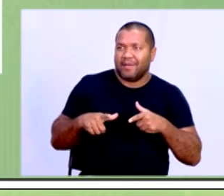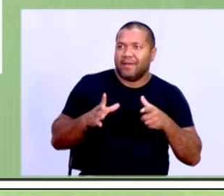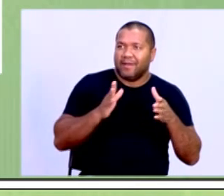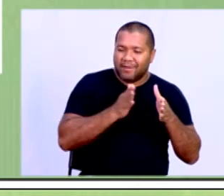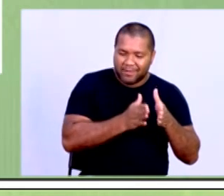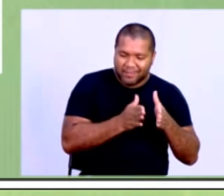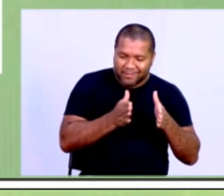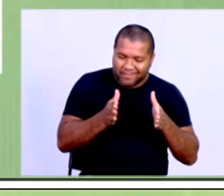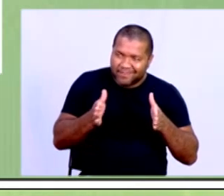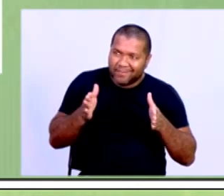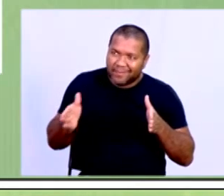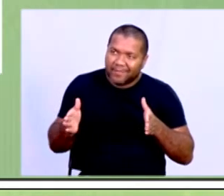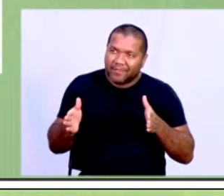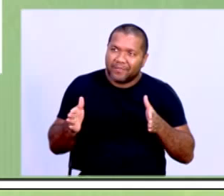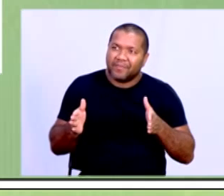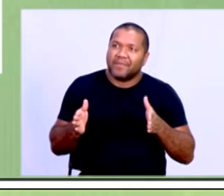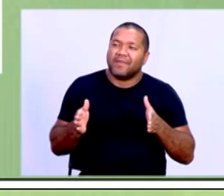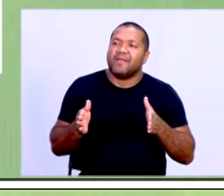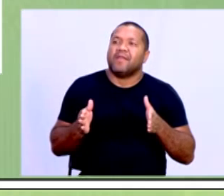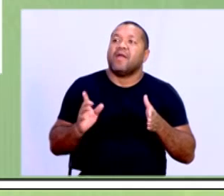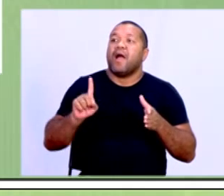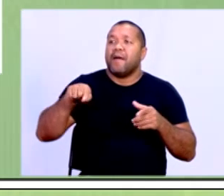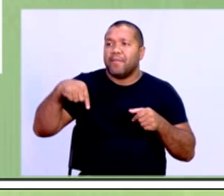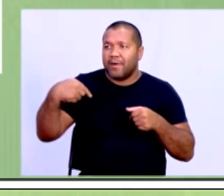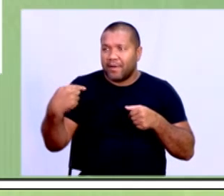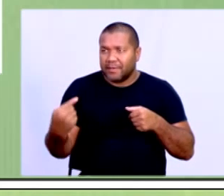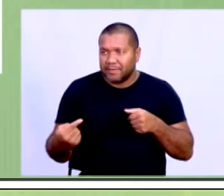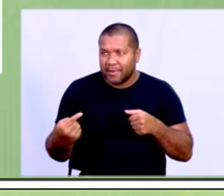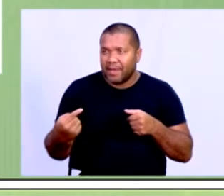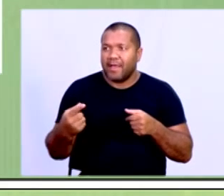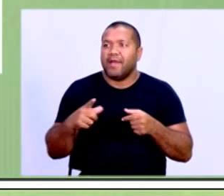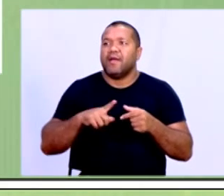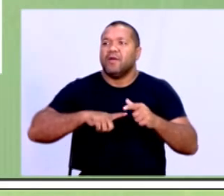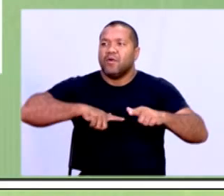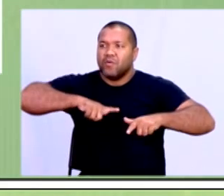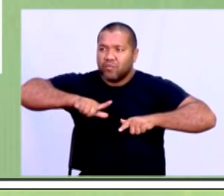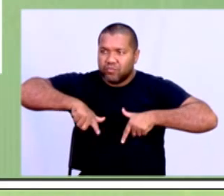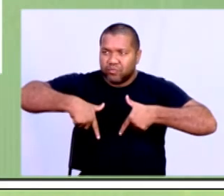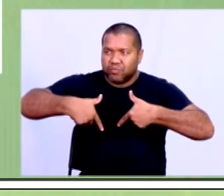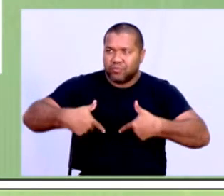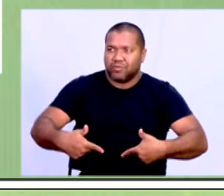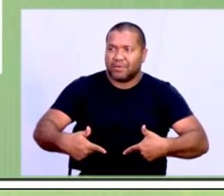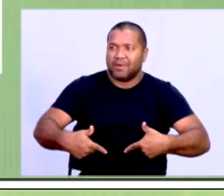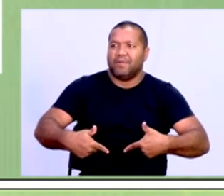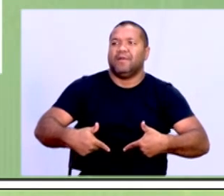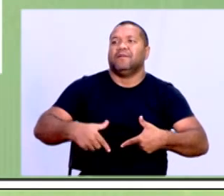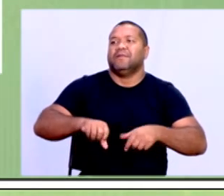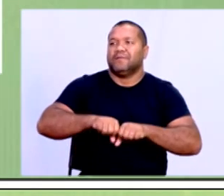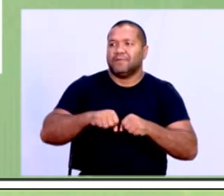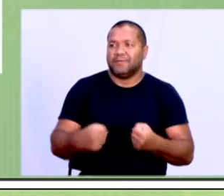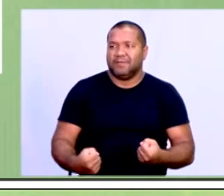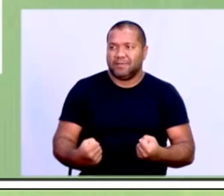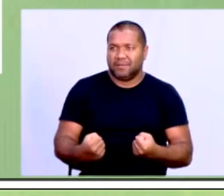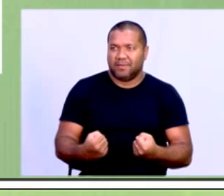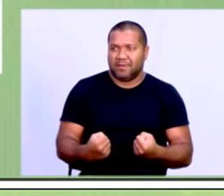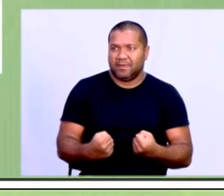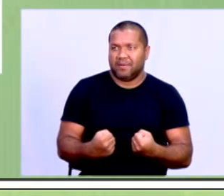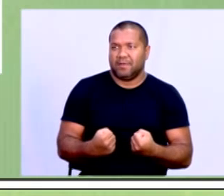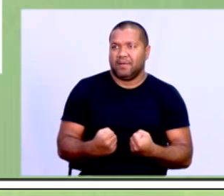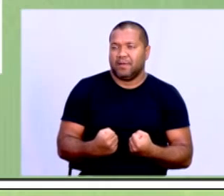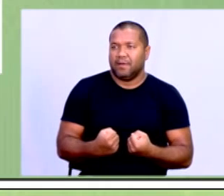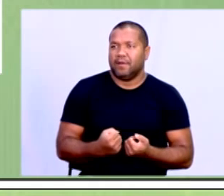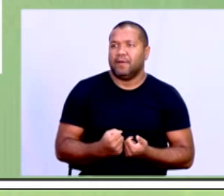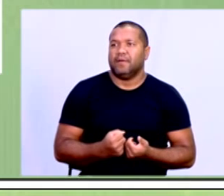A próxima etapa é a construção desse produto do sistema. Então, eles vão fazer